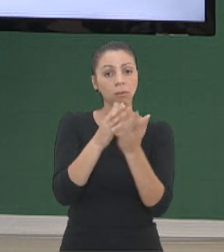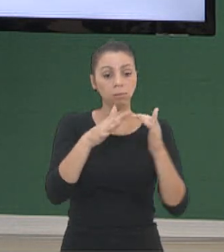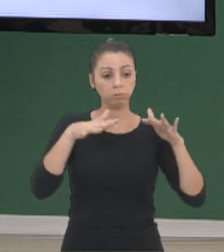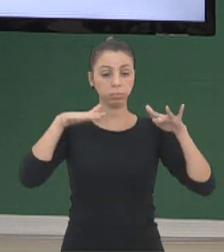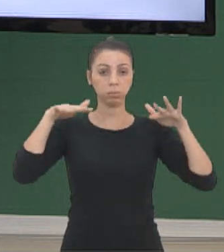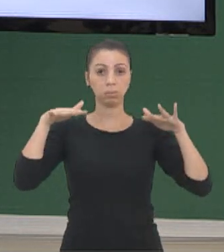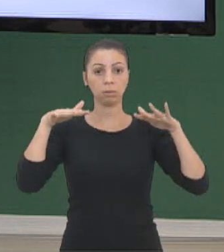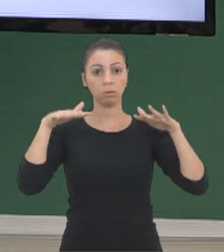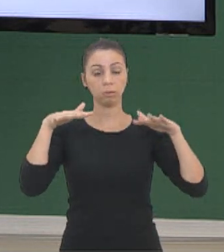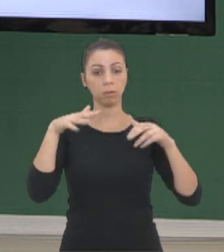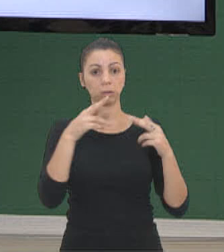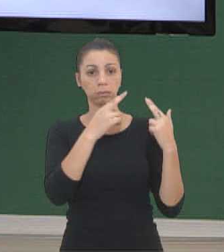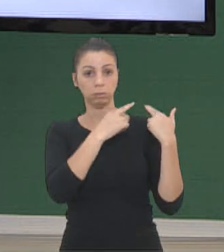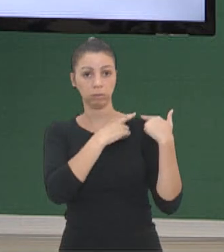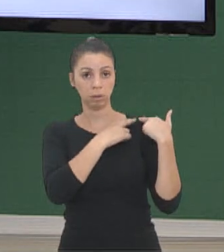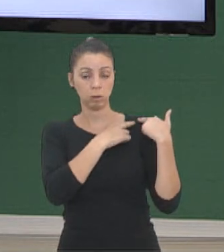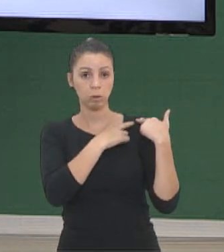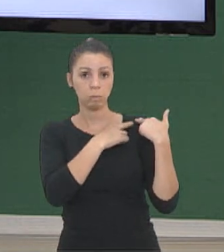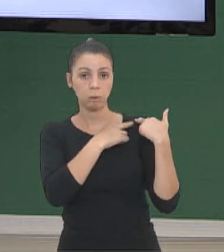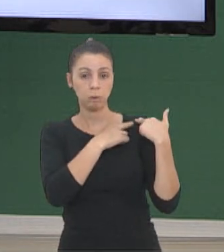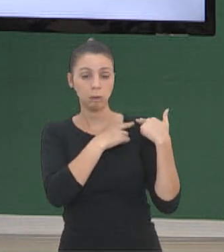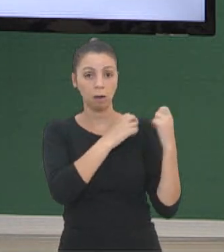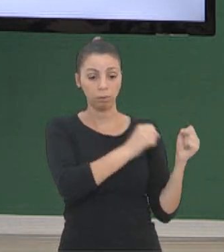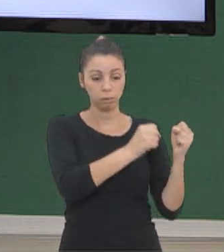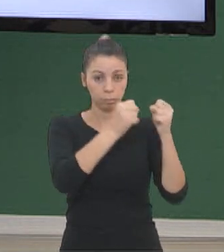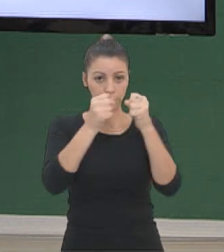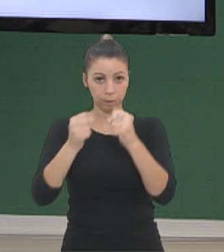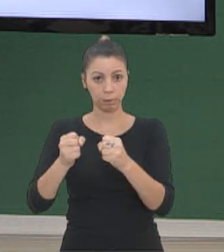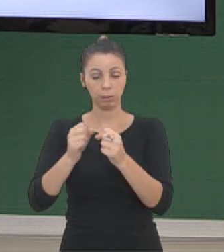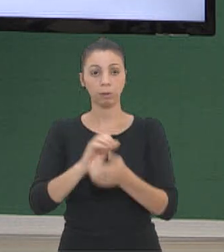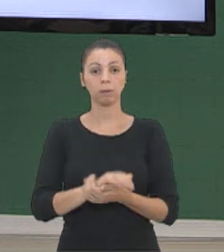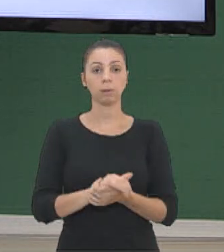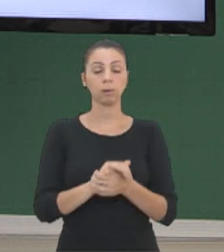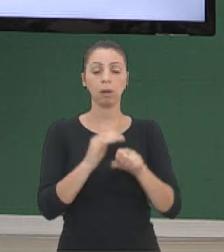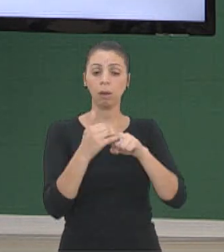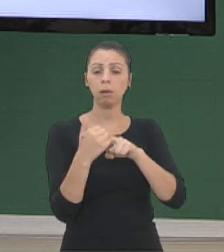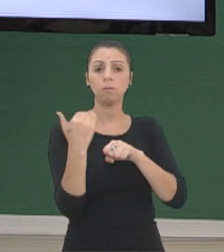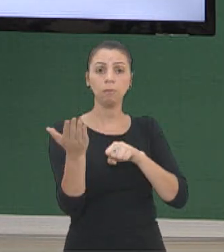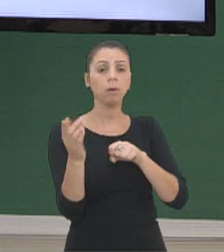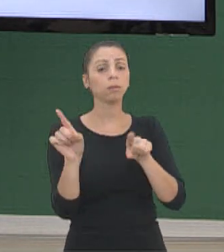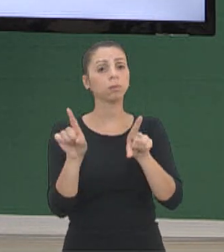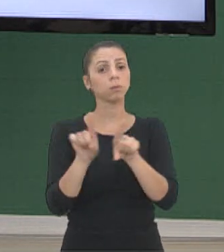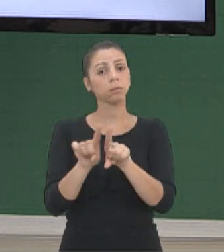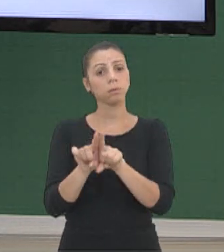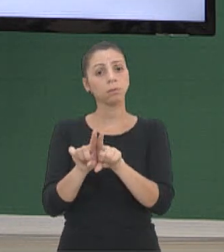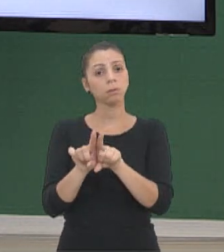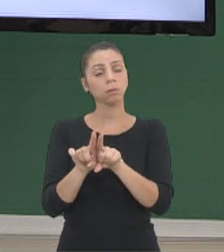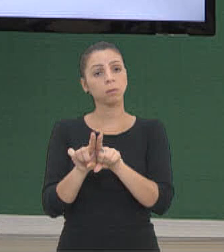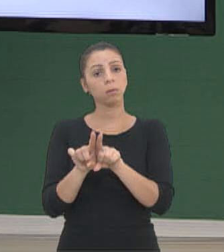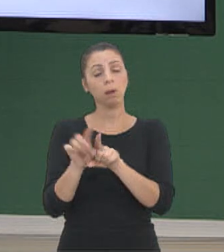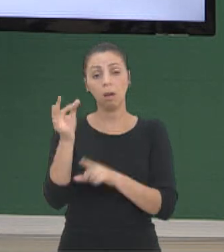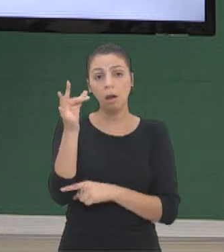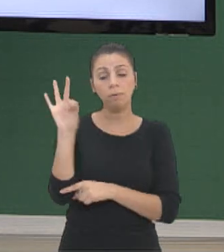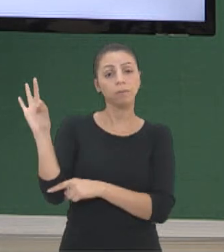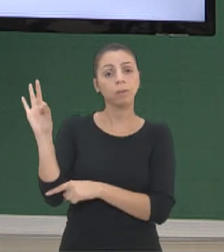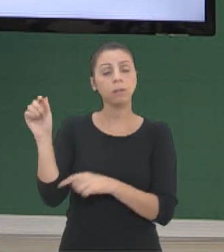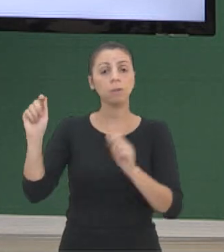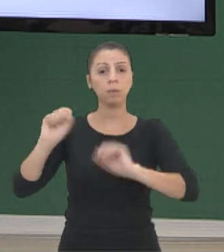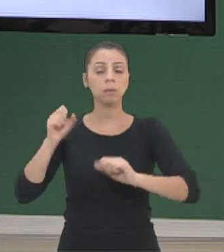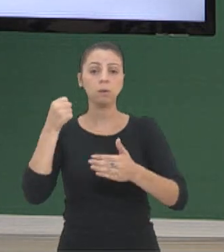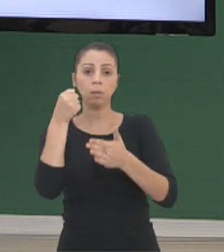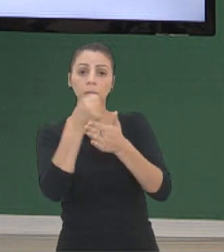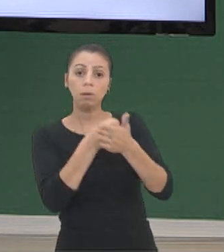poderosos do poder, e externamente, né, a França vai ter que lutar